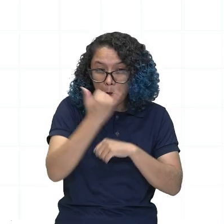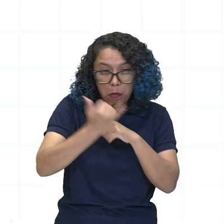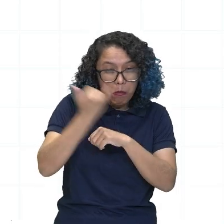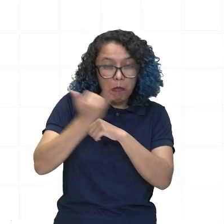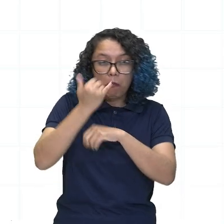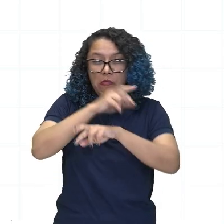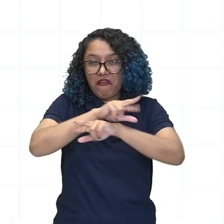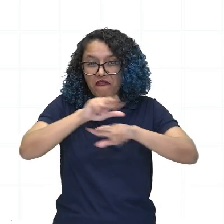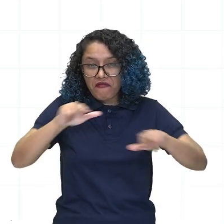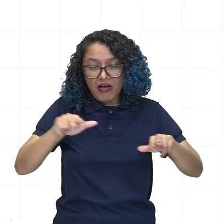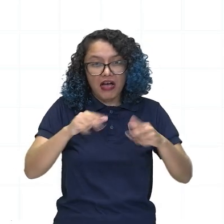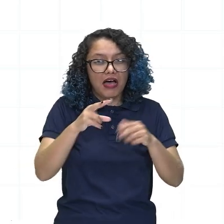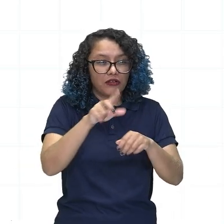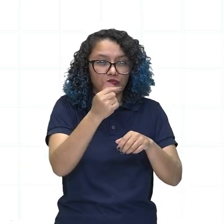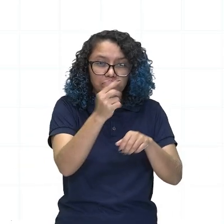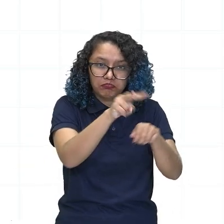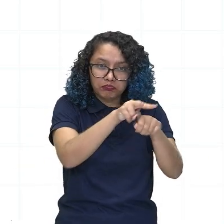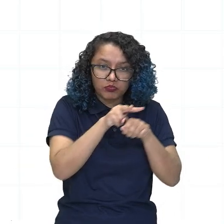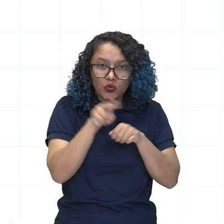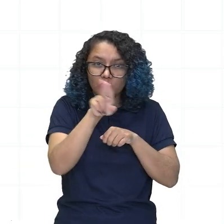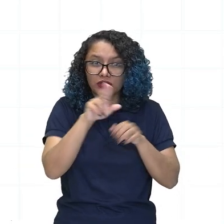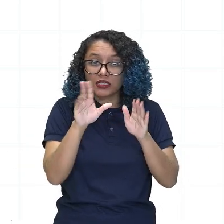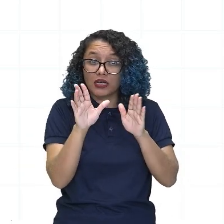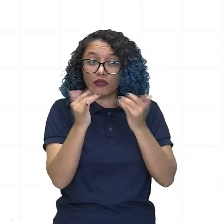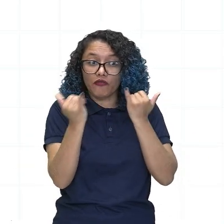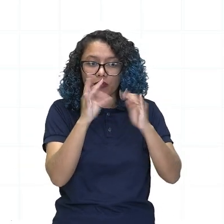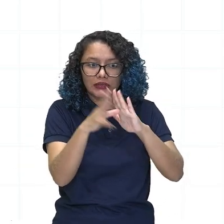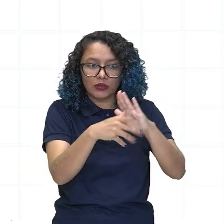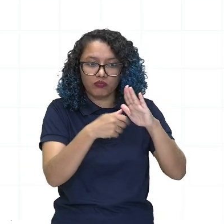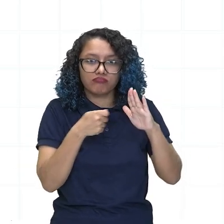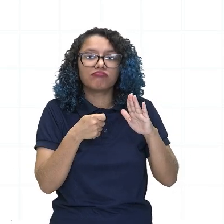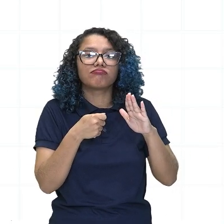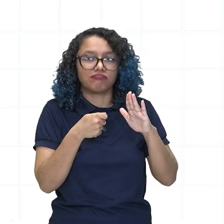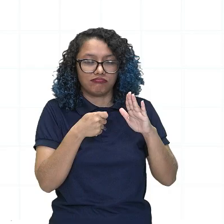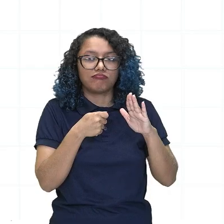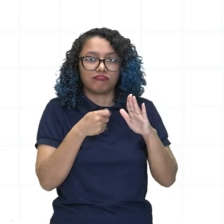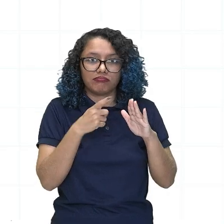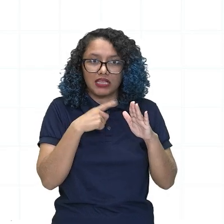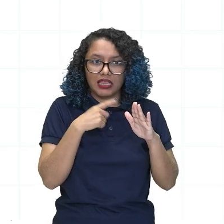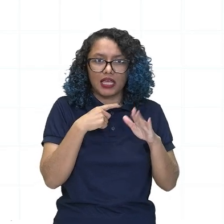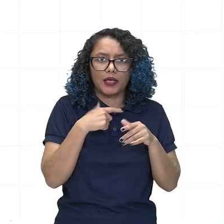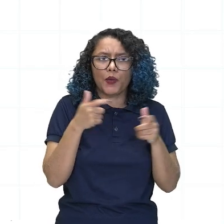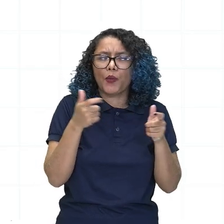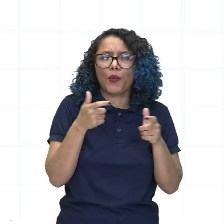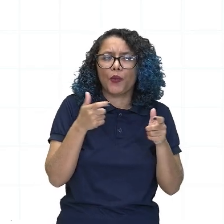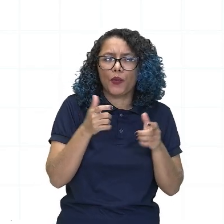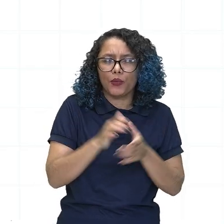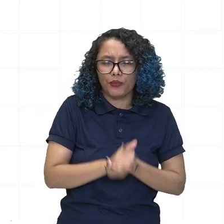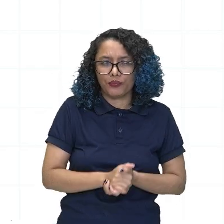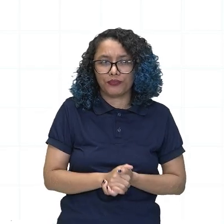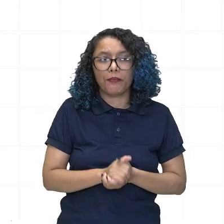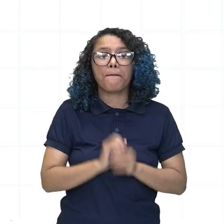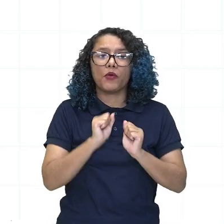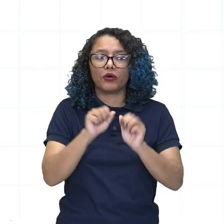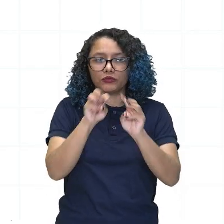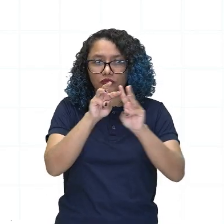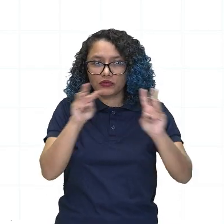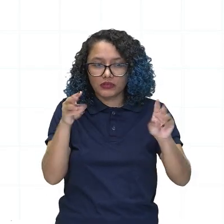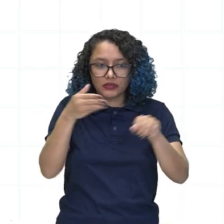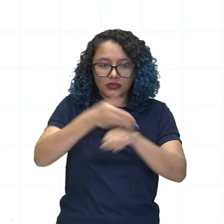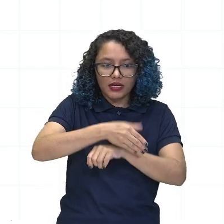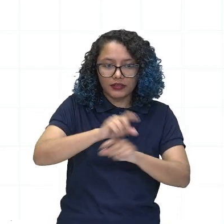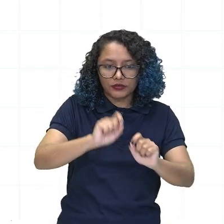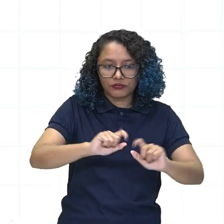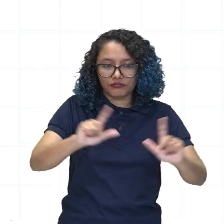empréstimos utilizando dados roubados dos usuários. Perceba que nós podemos, por exemplo, acessar a página do